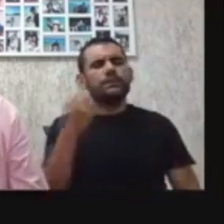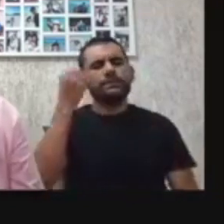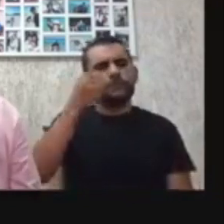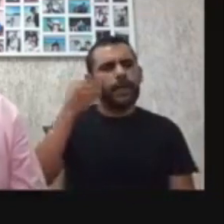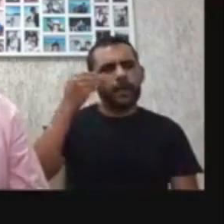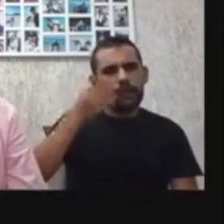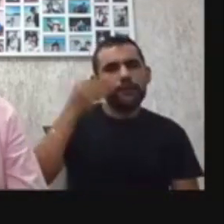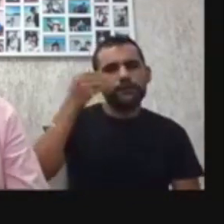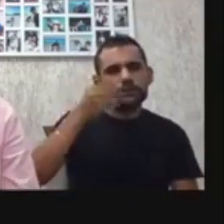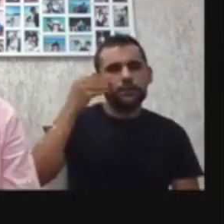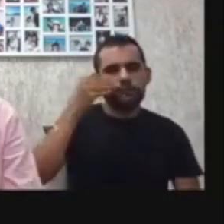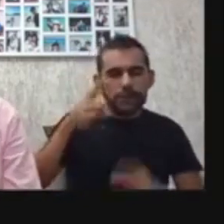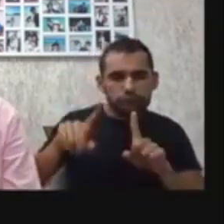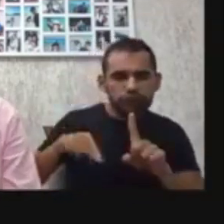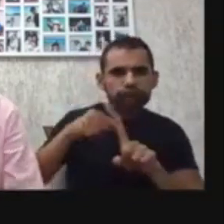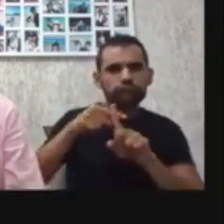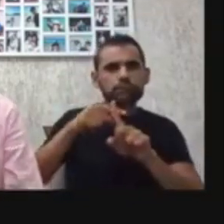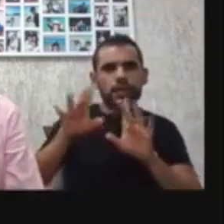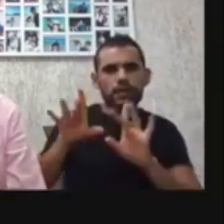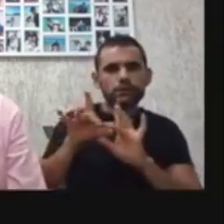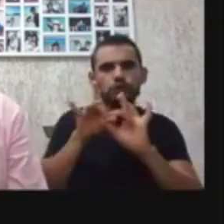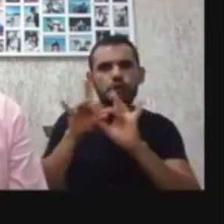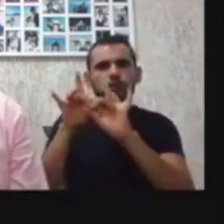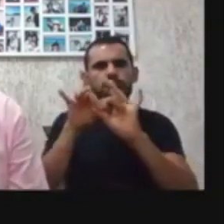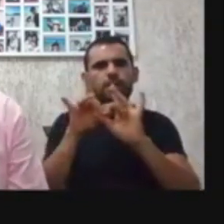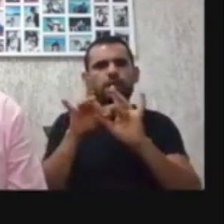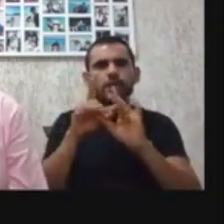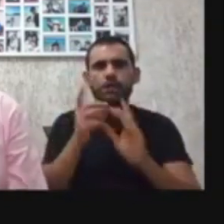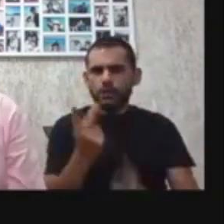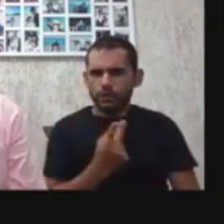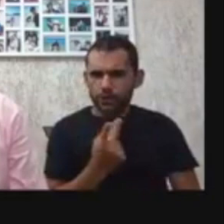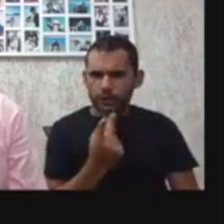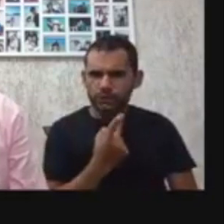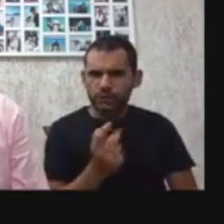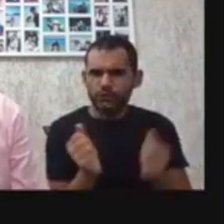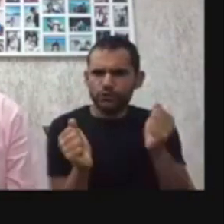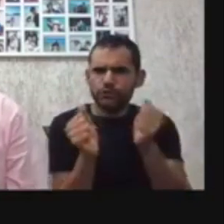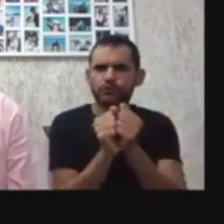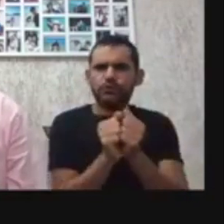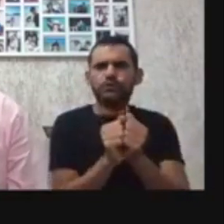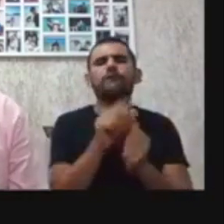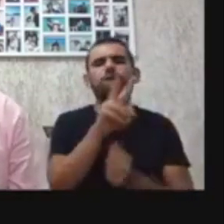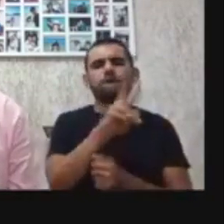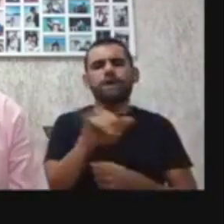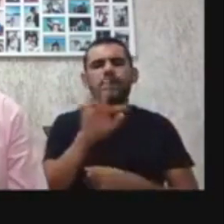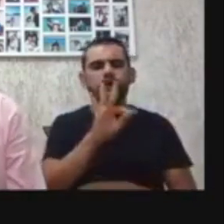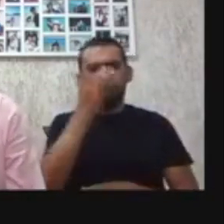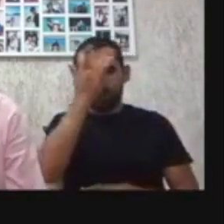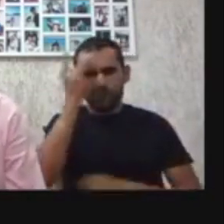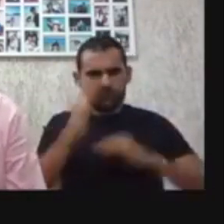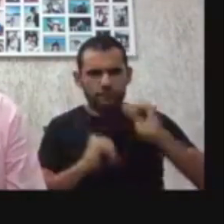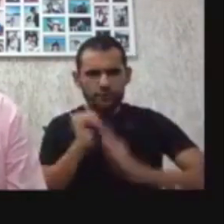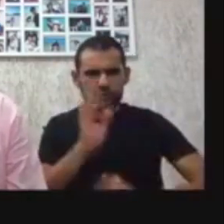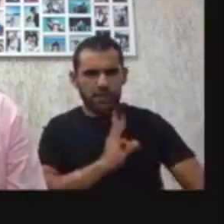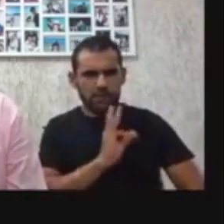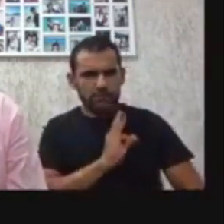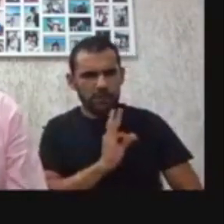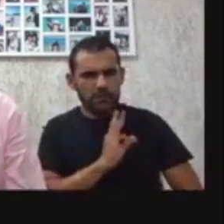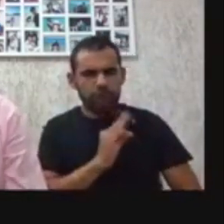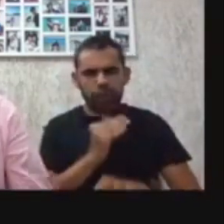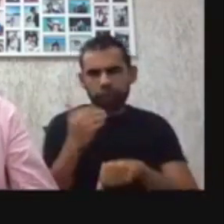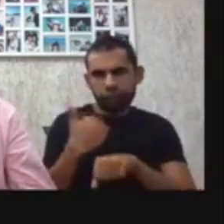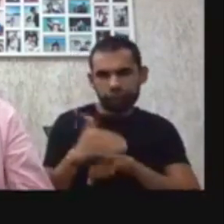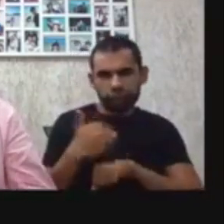administrativa, a agregar, a somar junto comigo, e nós dois juntos vamos buscar pessoas técnicas,